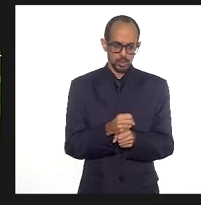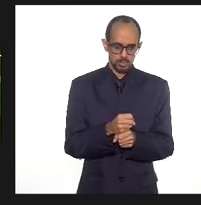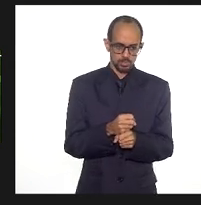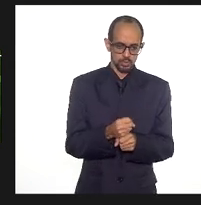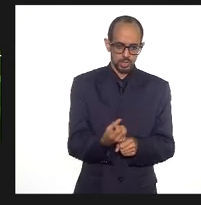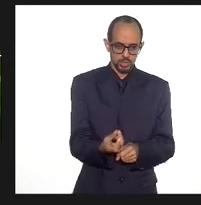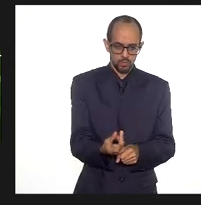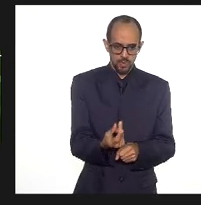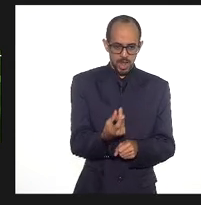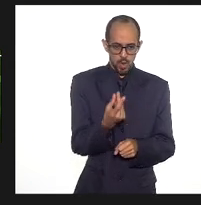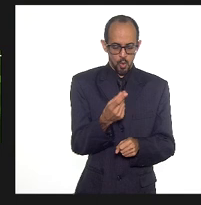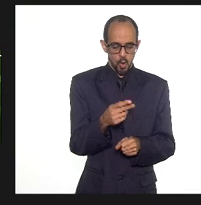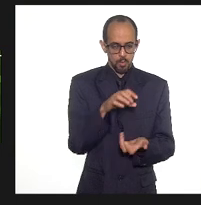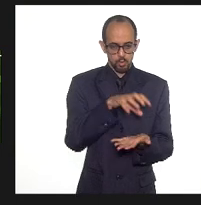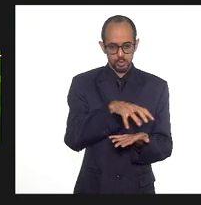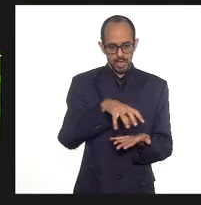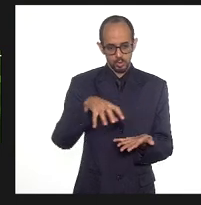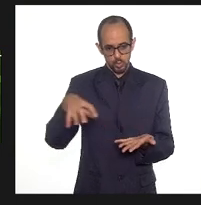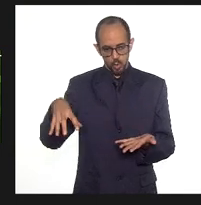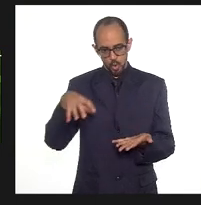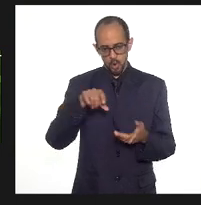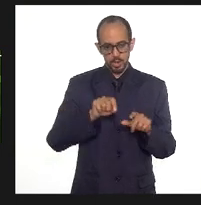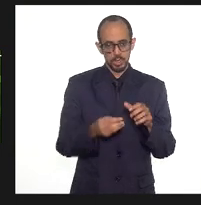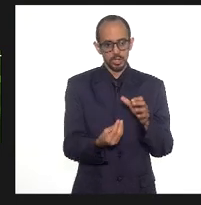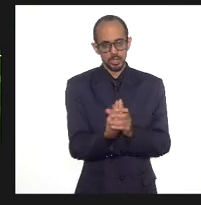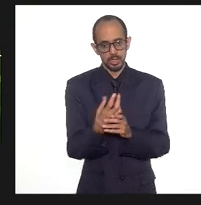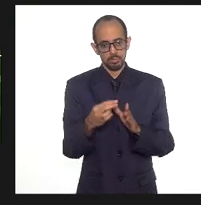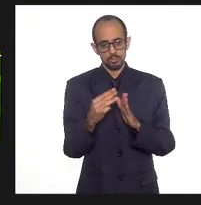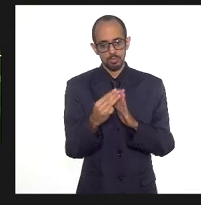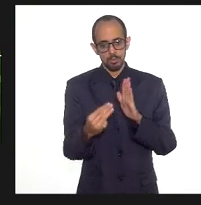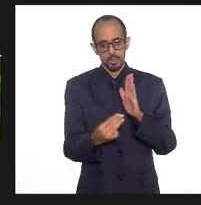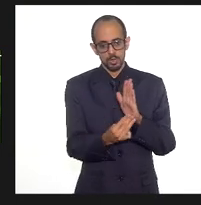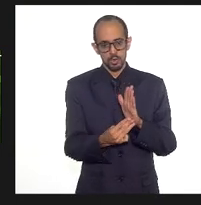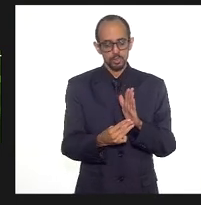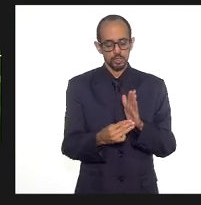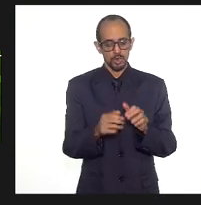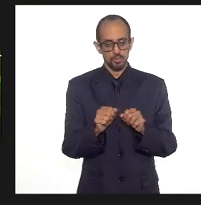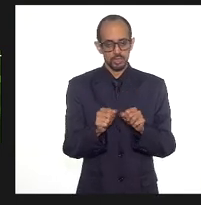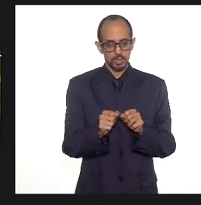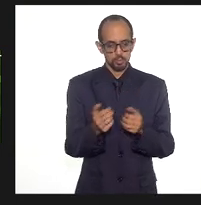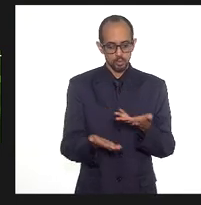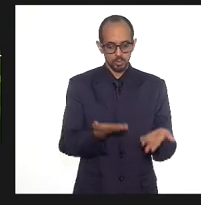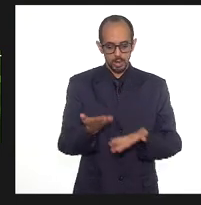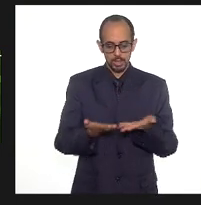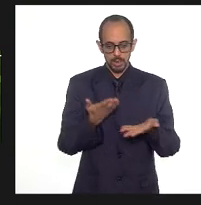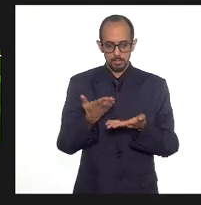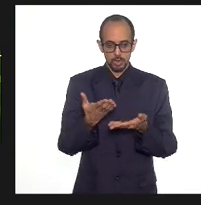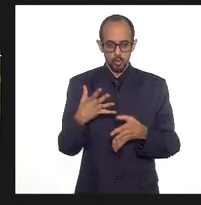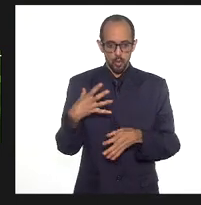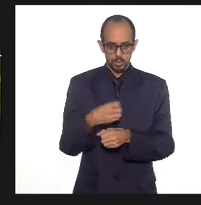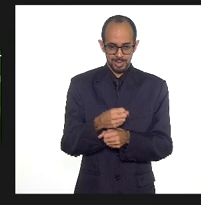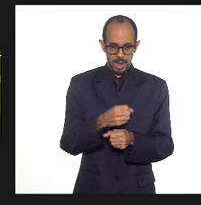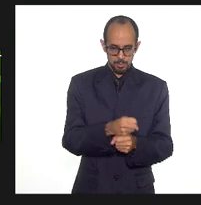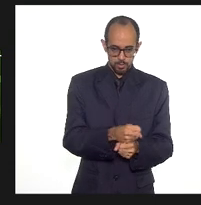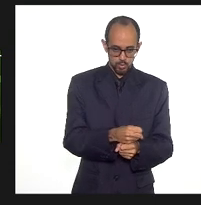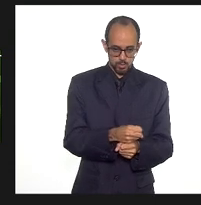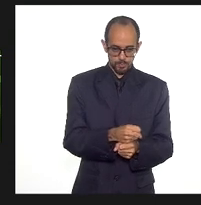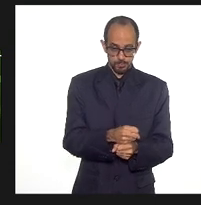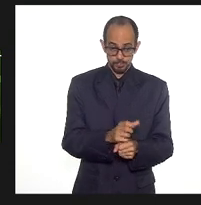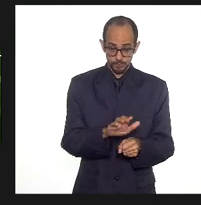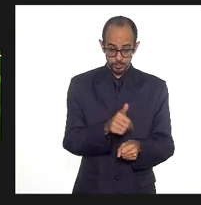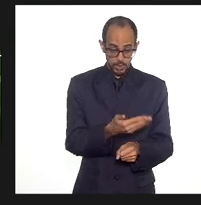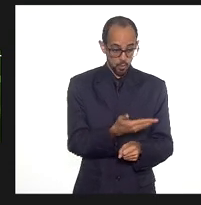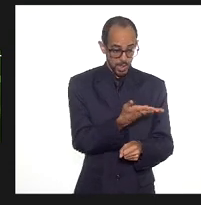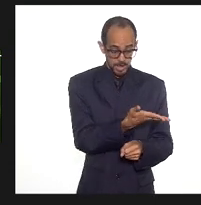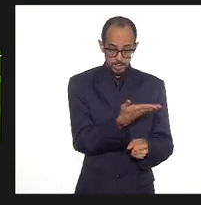de modo a dar o tratamento contábil mais adequado. Esse tratamento